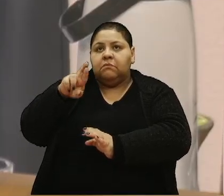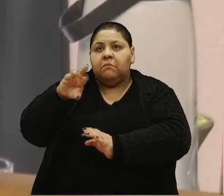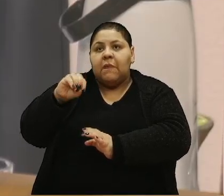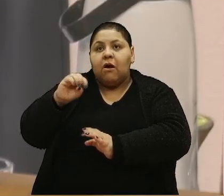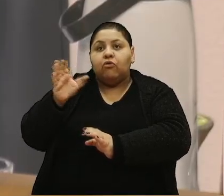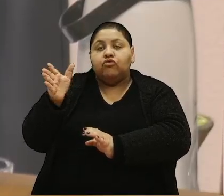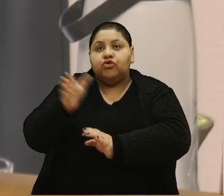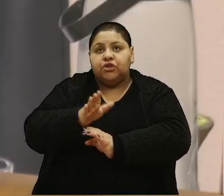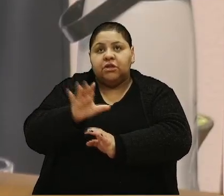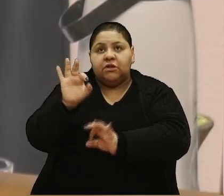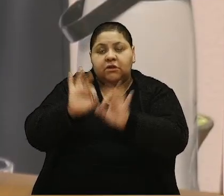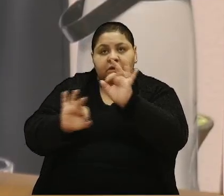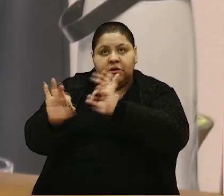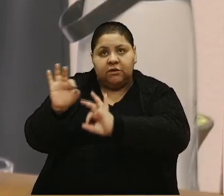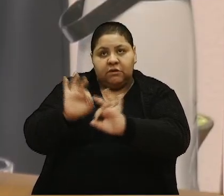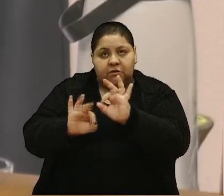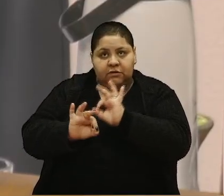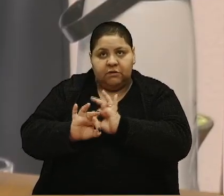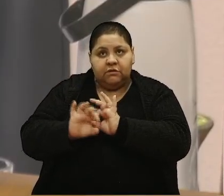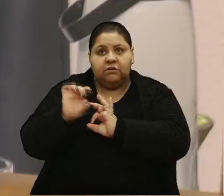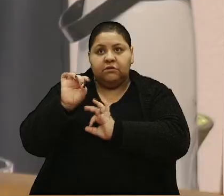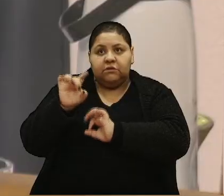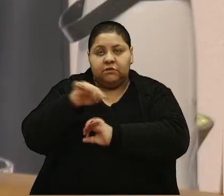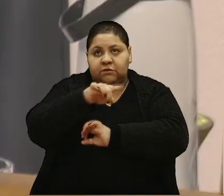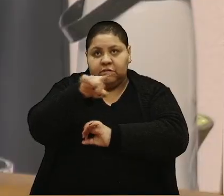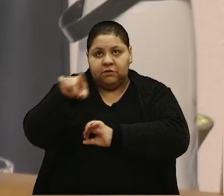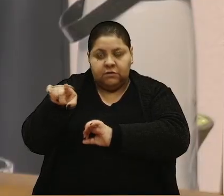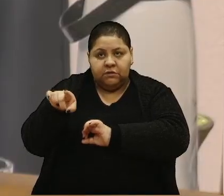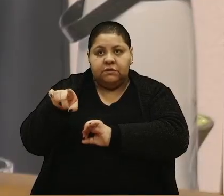aqui Mauro Martinelli, só para todos nós